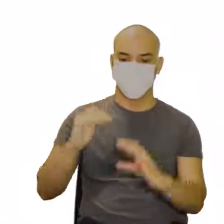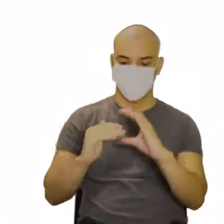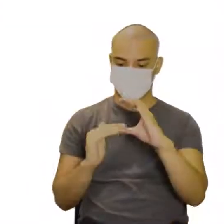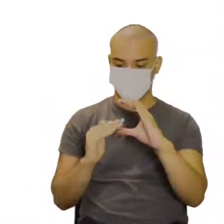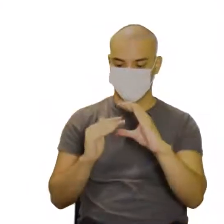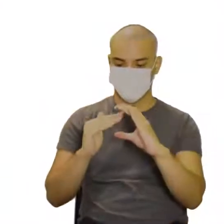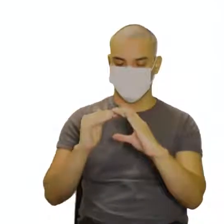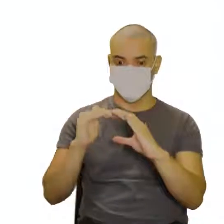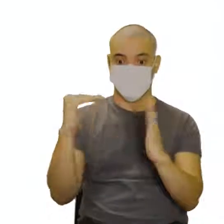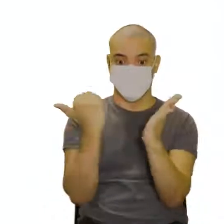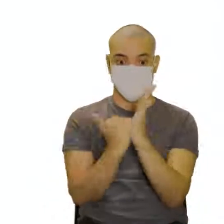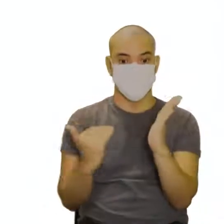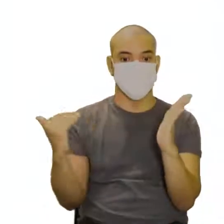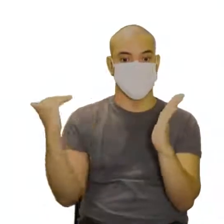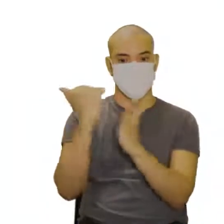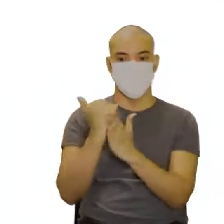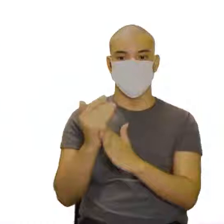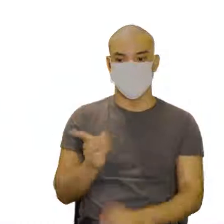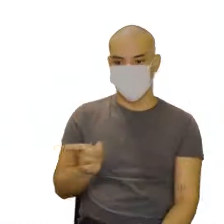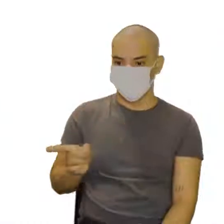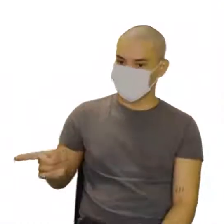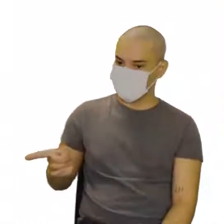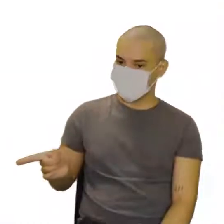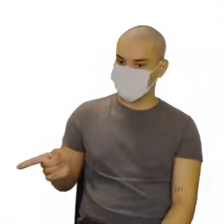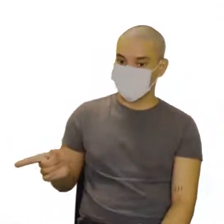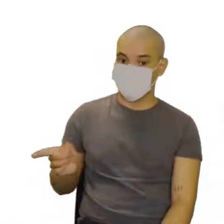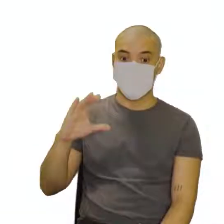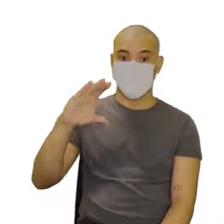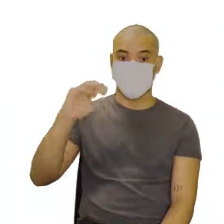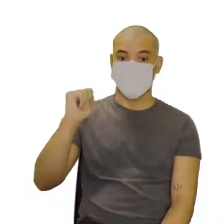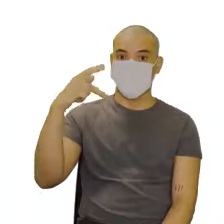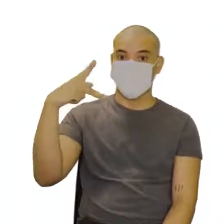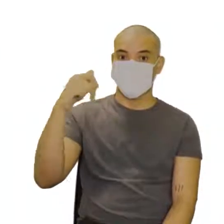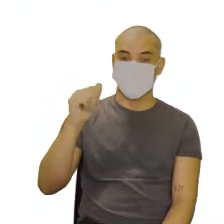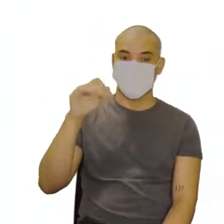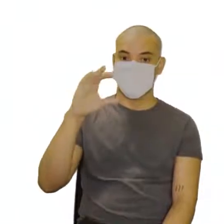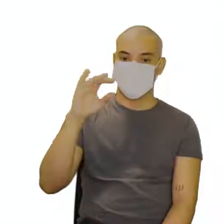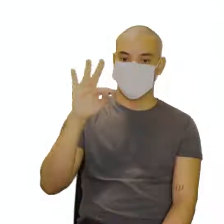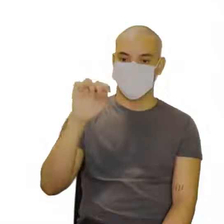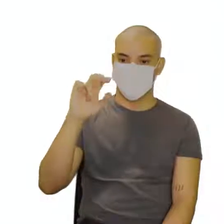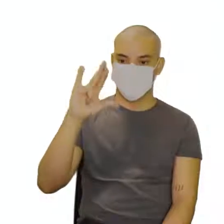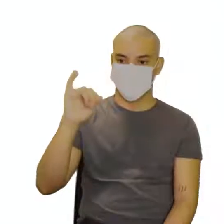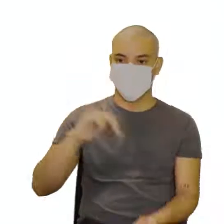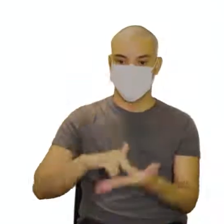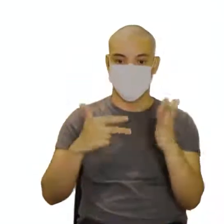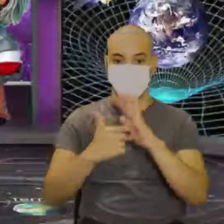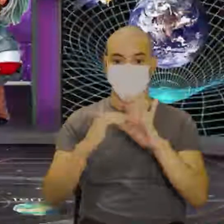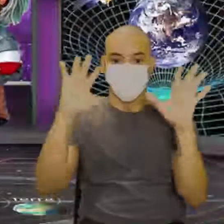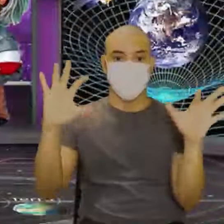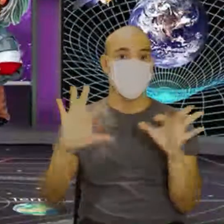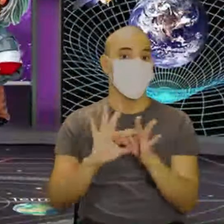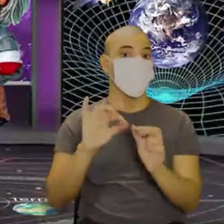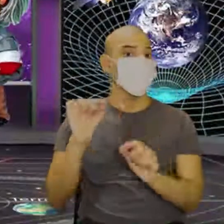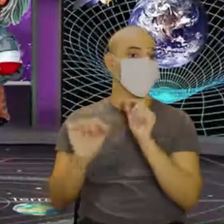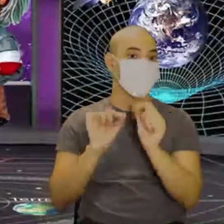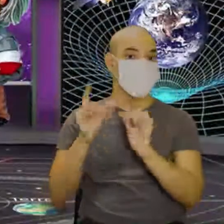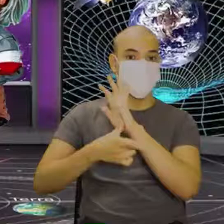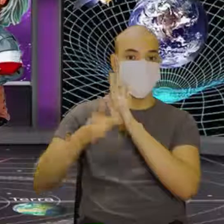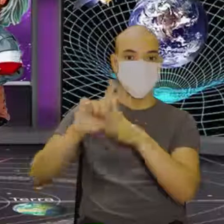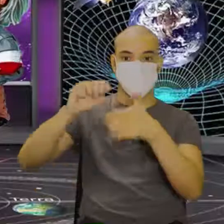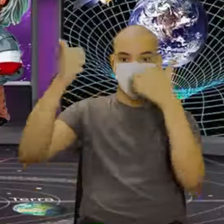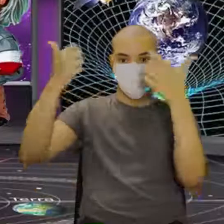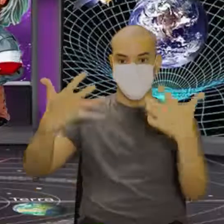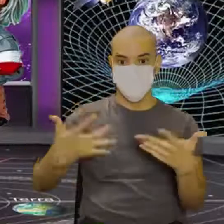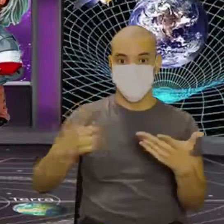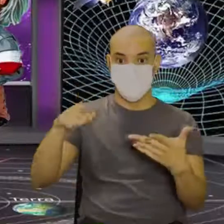capacitância maior, pessoal. Então, a capacitância vai estar relacionada ao quê? A capacidade